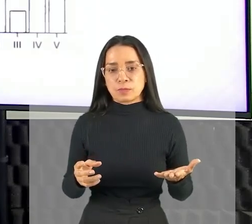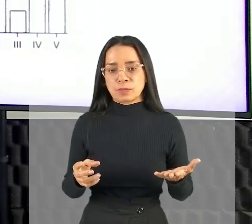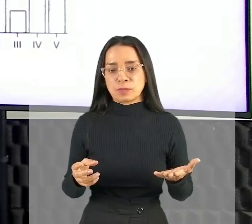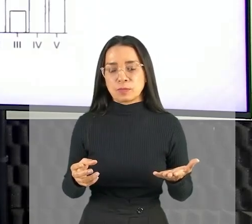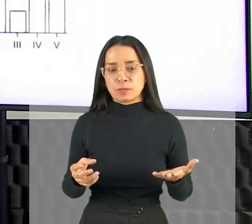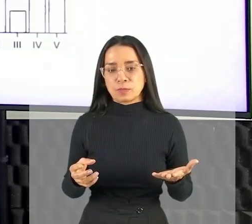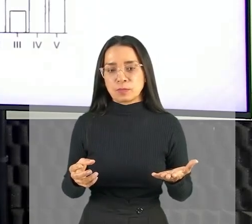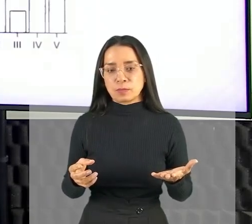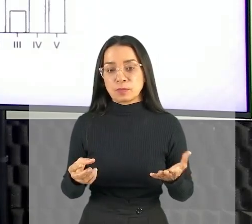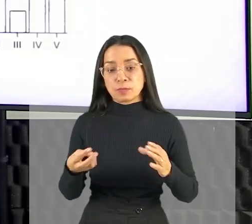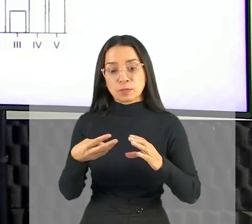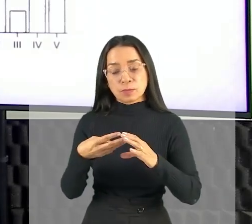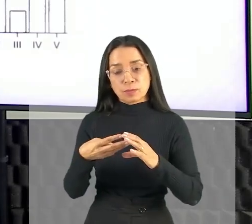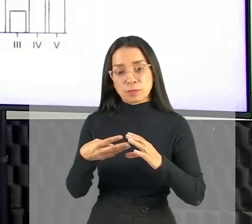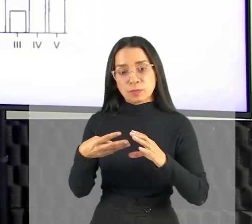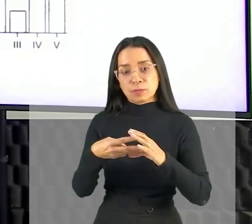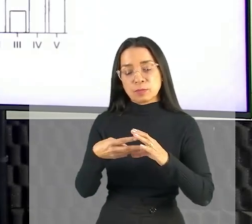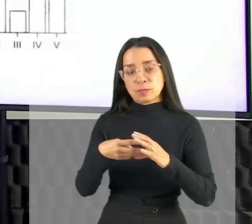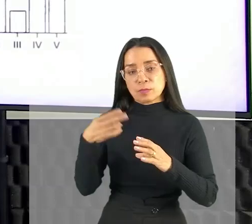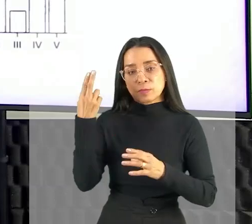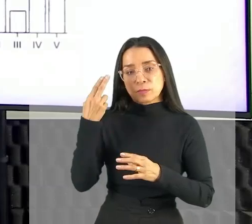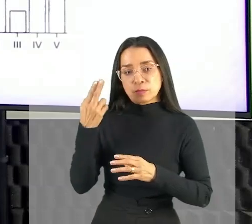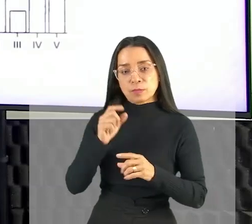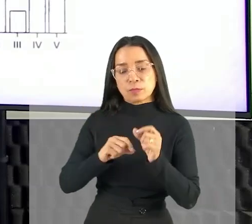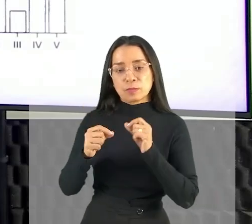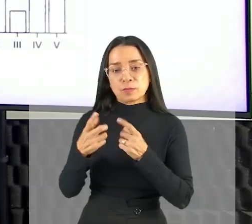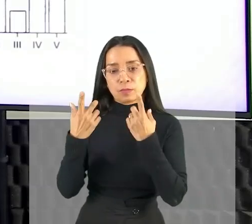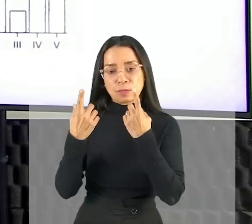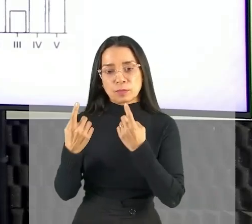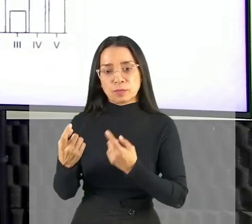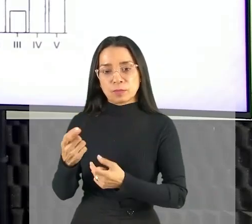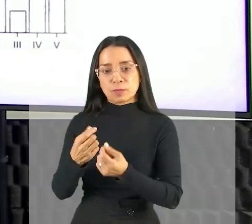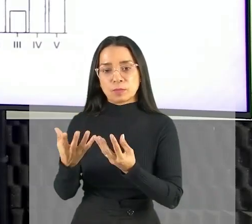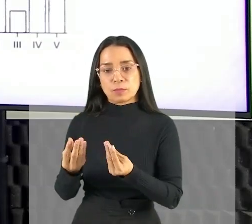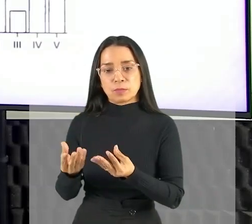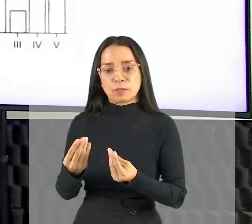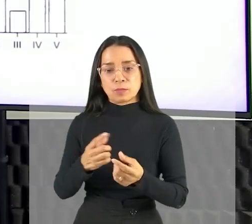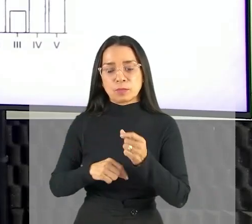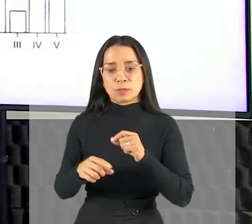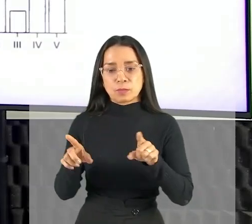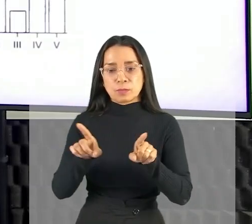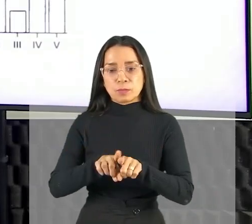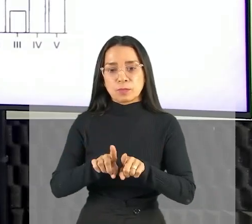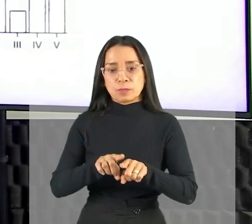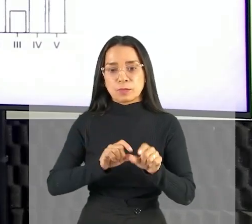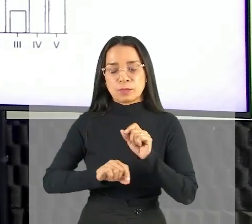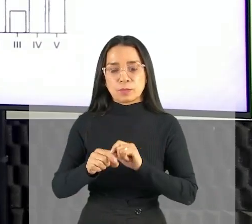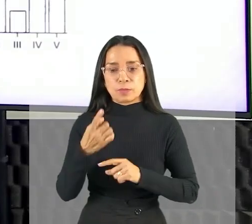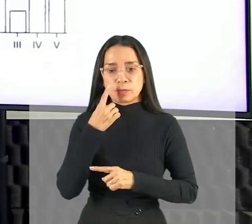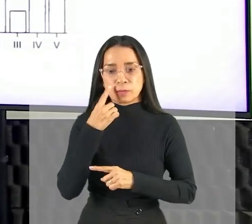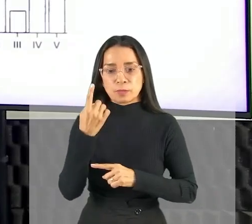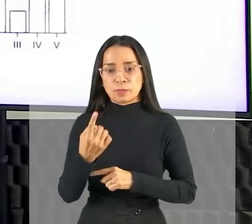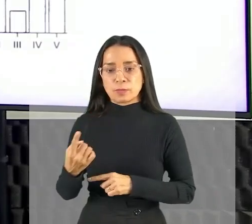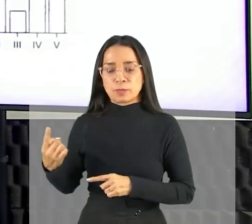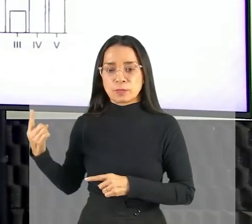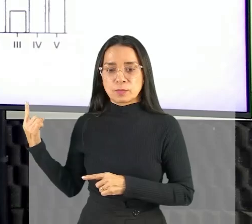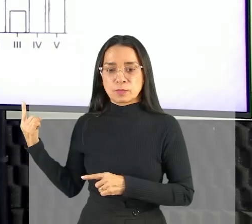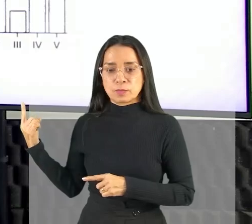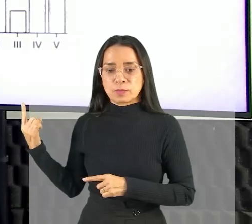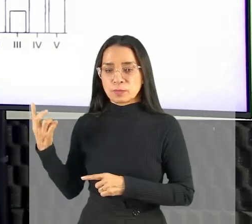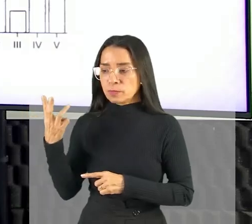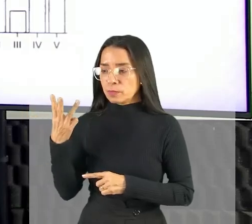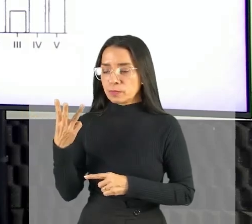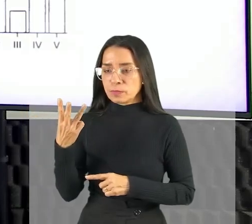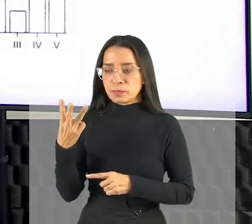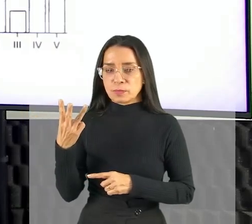foi o efeito dele nas células normais ele acabou agredindo muito as células normais também né olha lá Como as células normais a